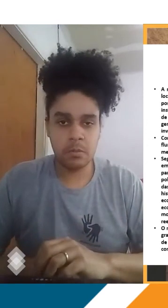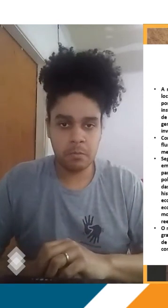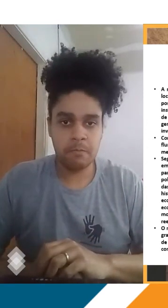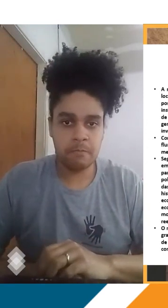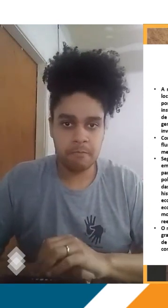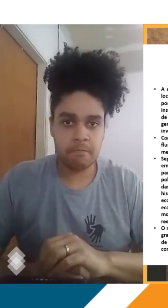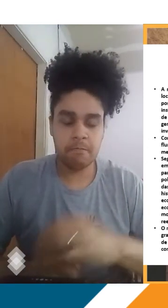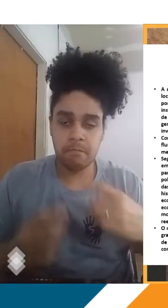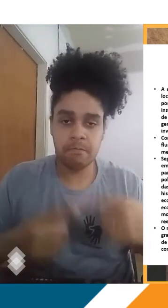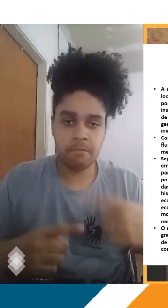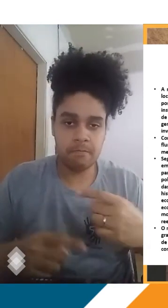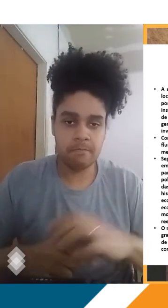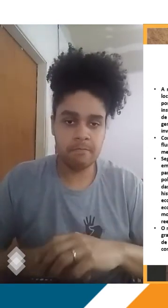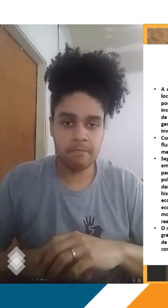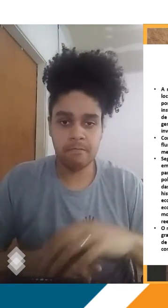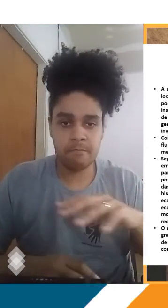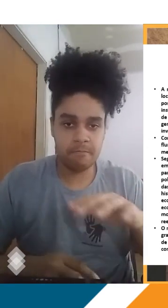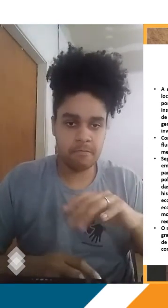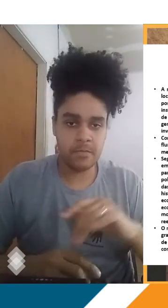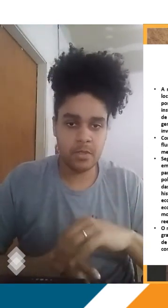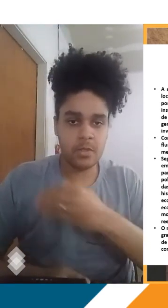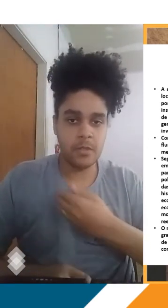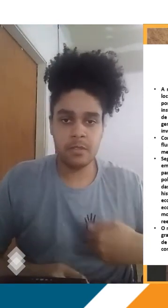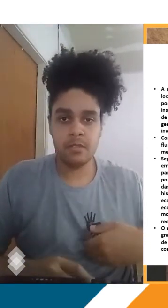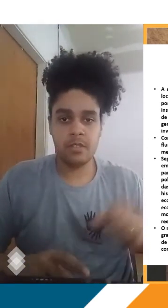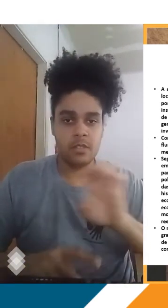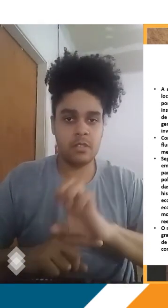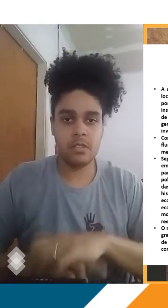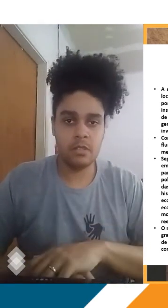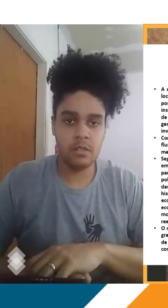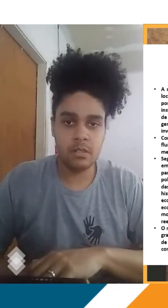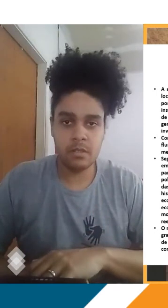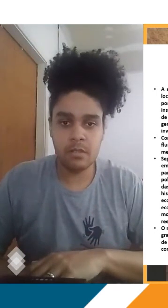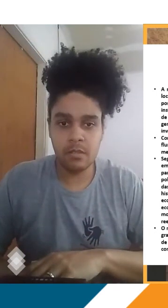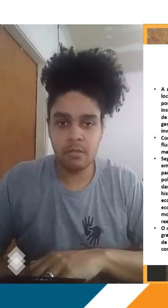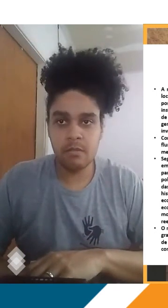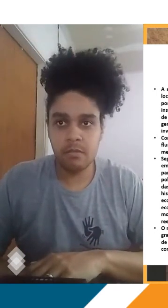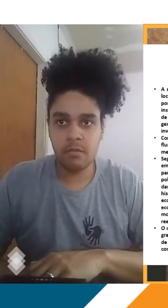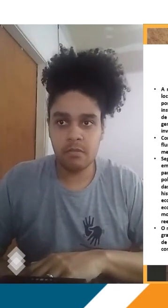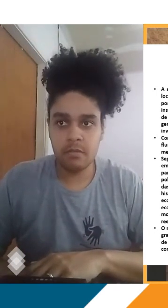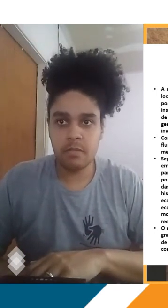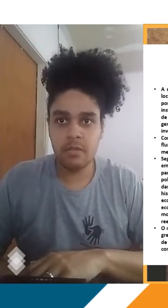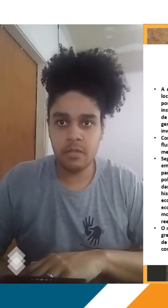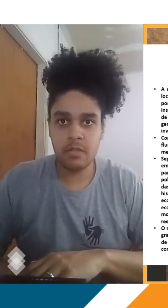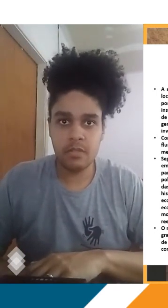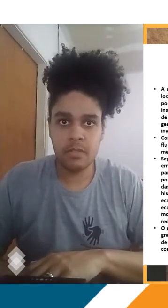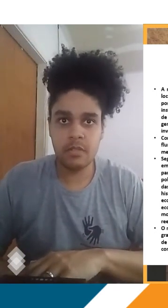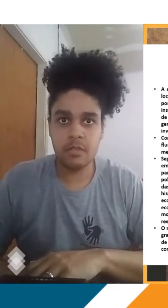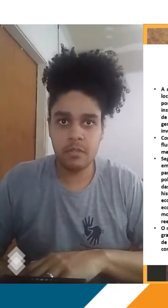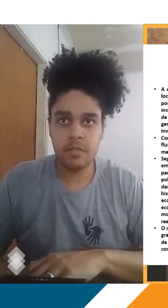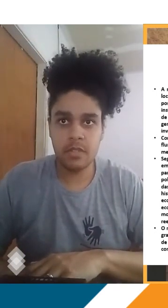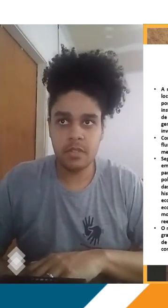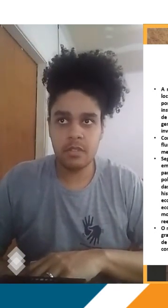políticas de gestão do território, em termos tanto de ações do governo do Estado, quanto de políticas por parte das organizações e instituições locais, em